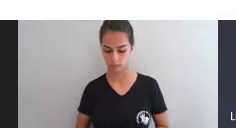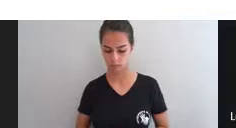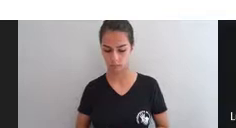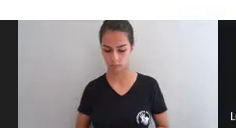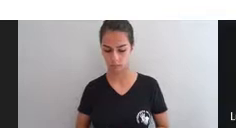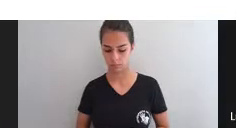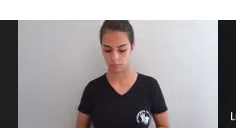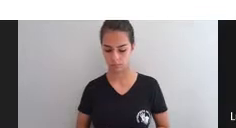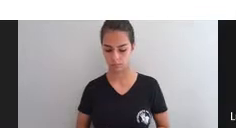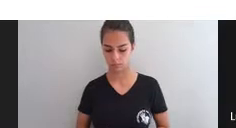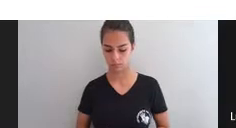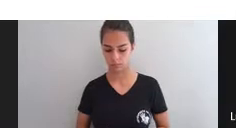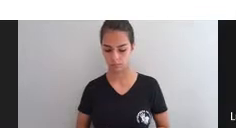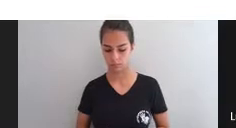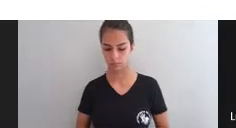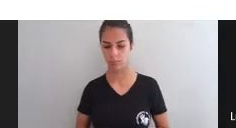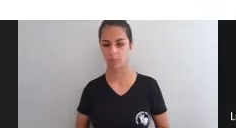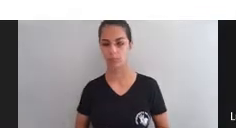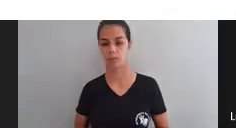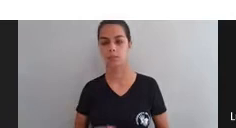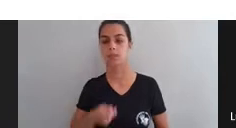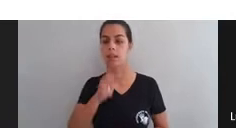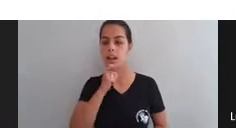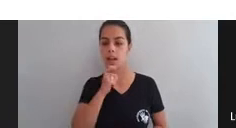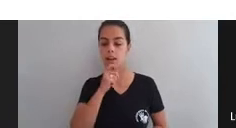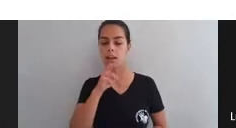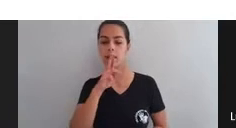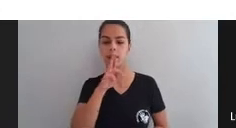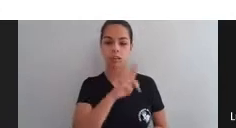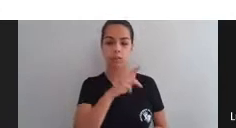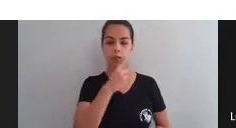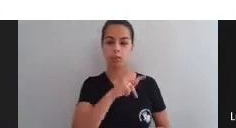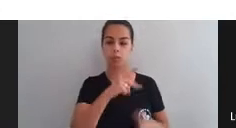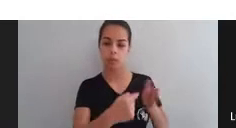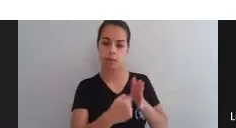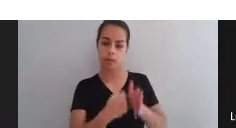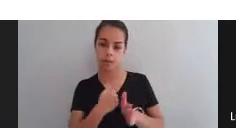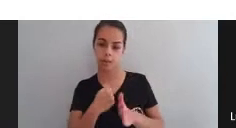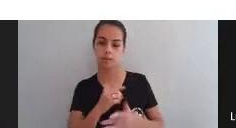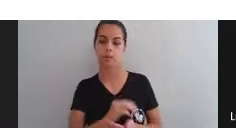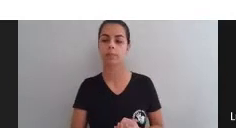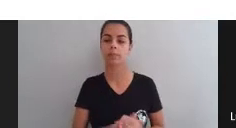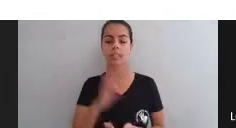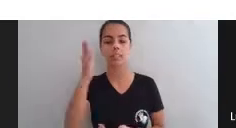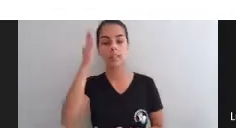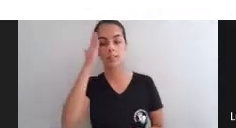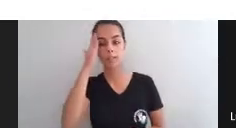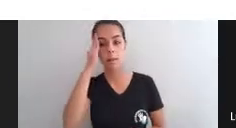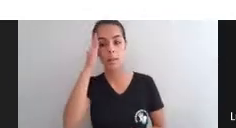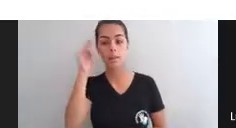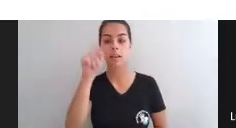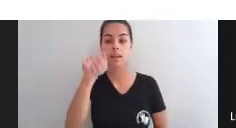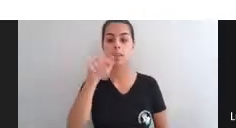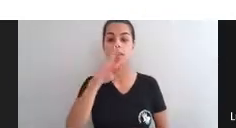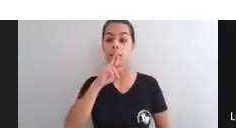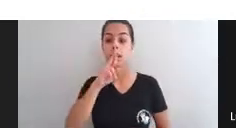Só que, ainda respondendo a sua pergunta, saber esse resultado aqui